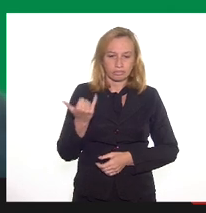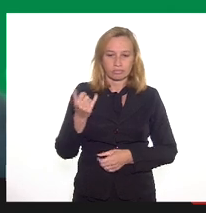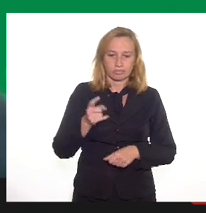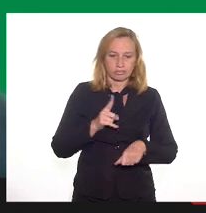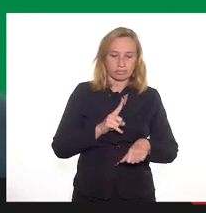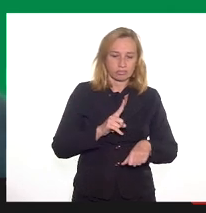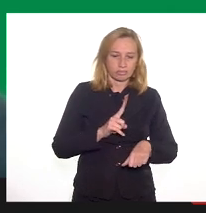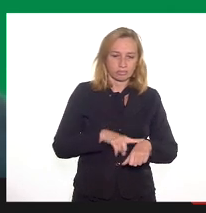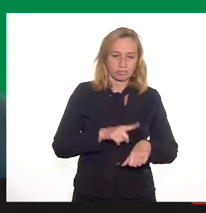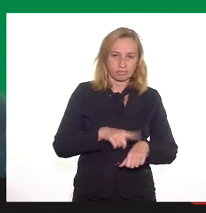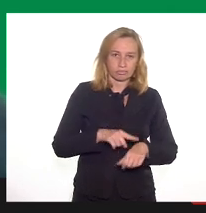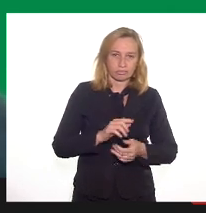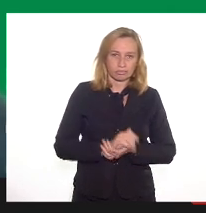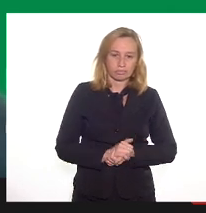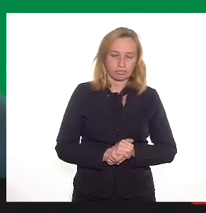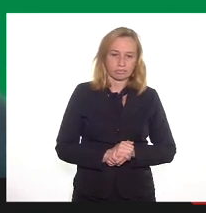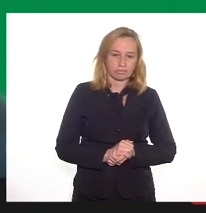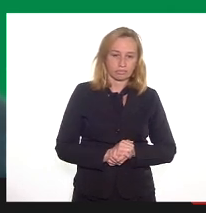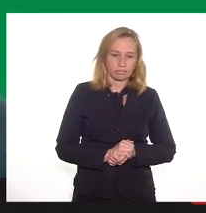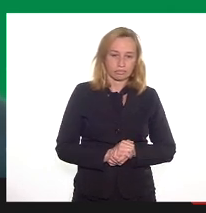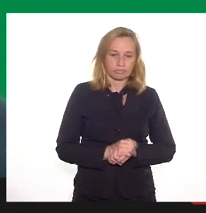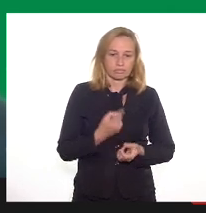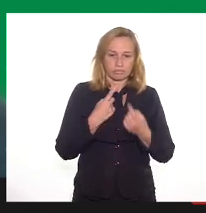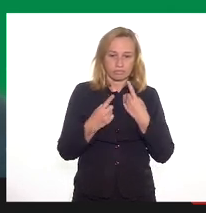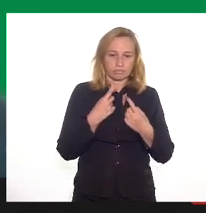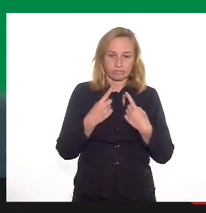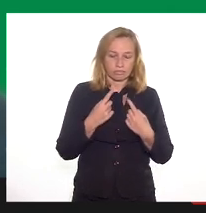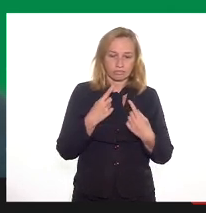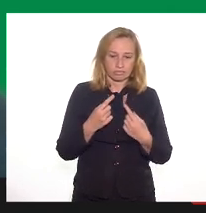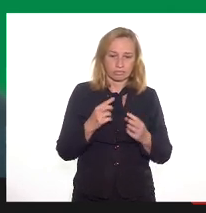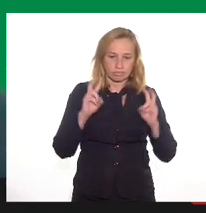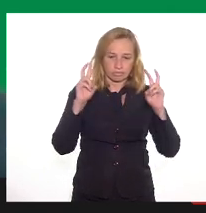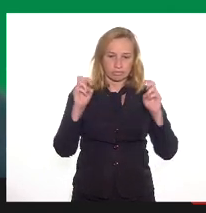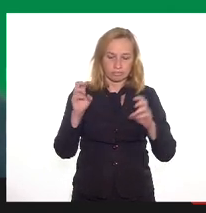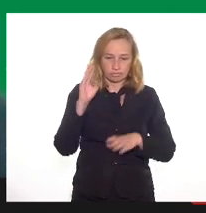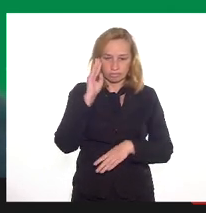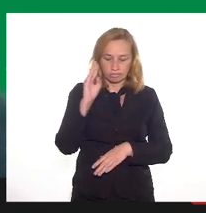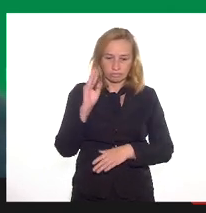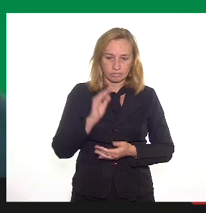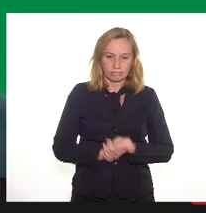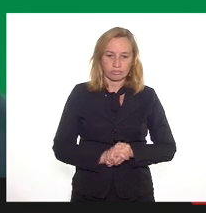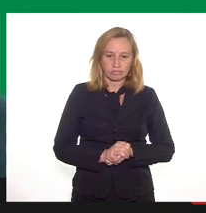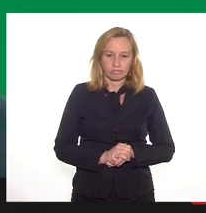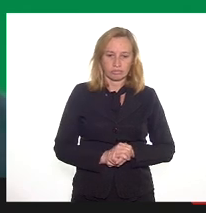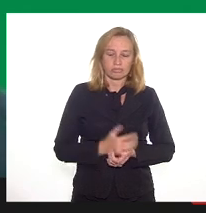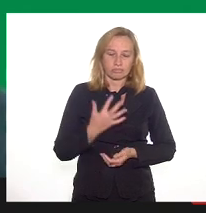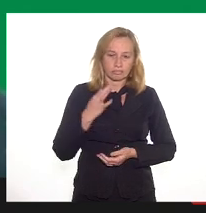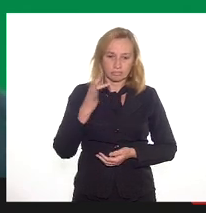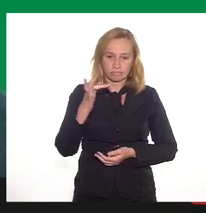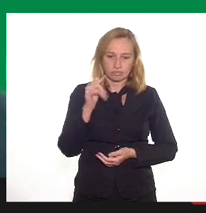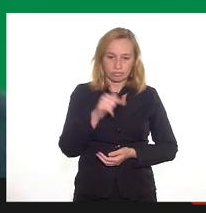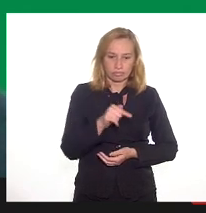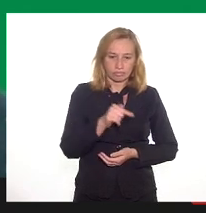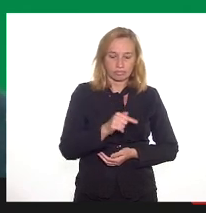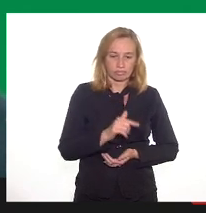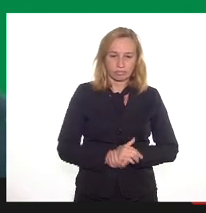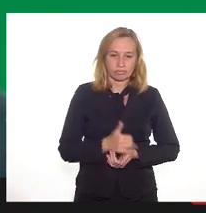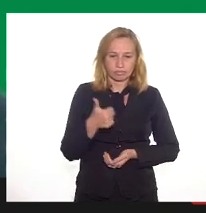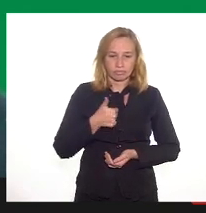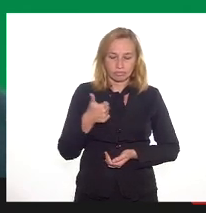oportunidade para ter um diálogo sobre alguns temas específicos. Então, prometo ser bem breve aqui.